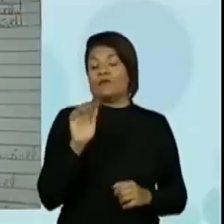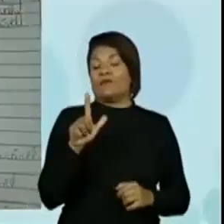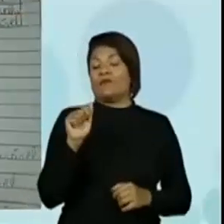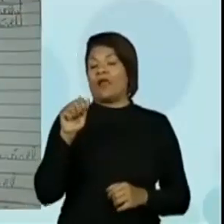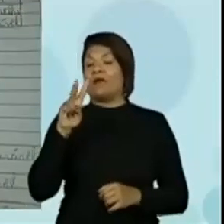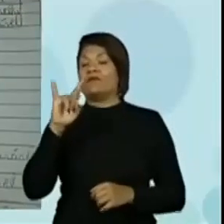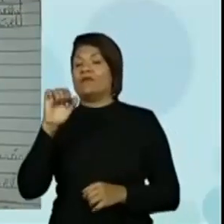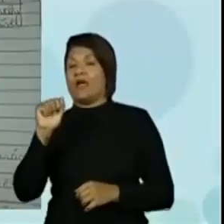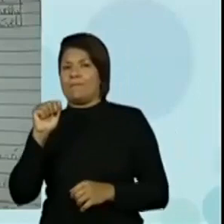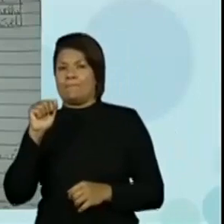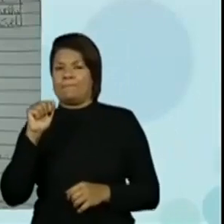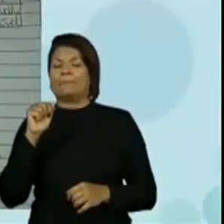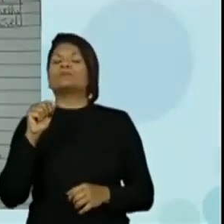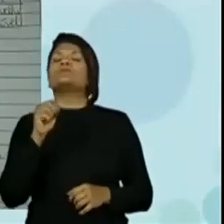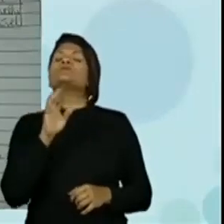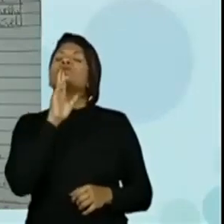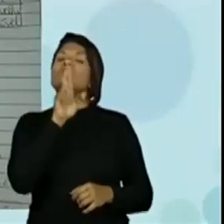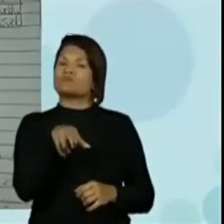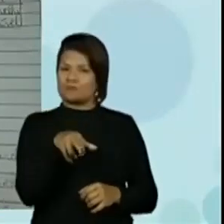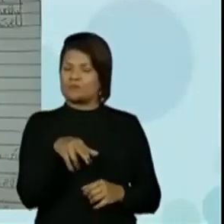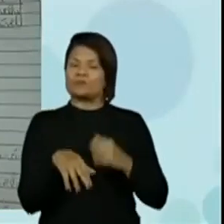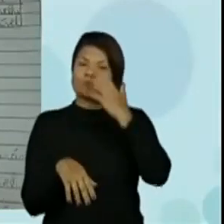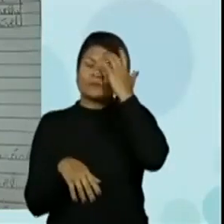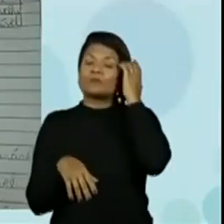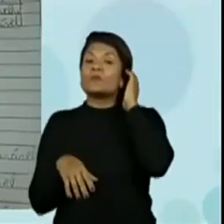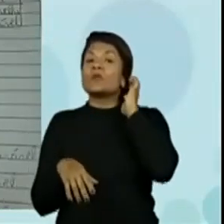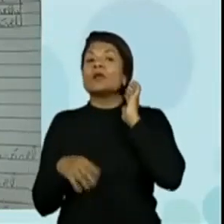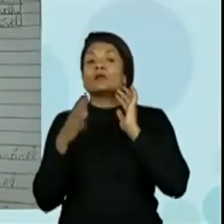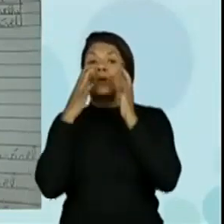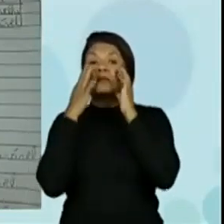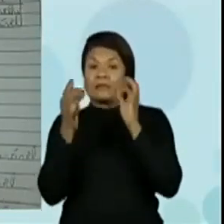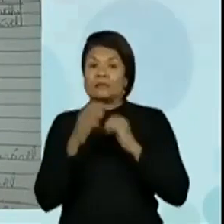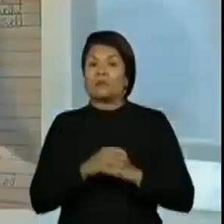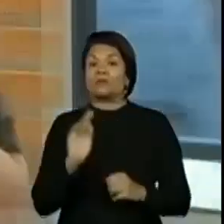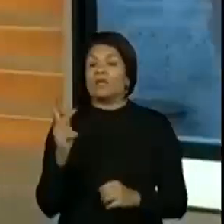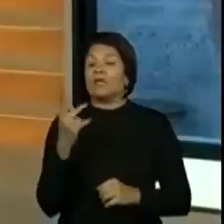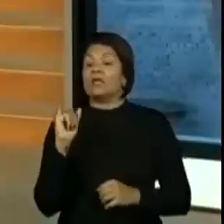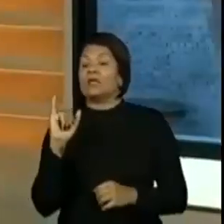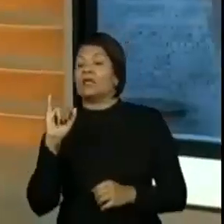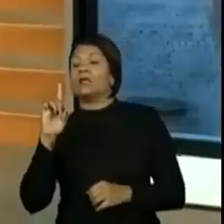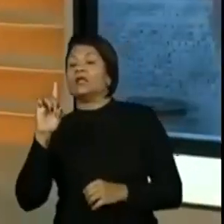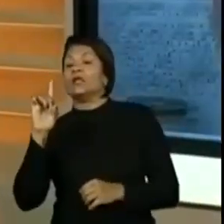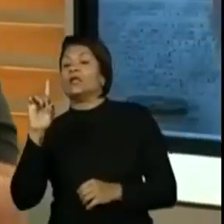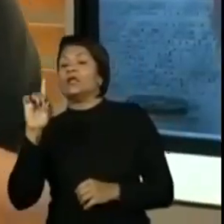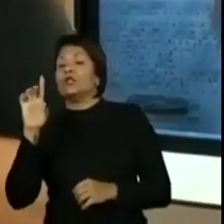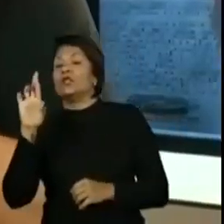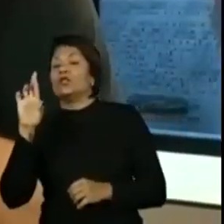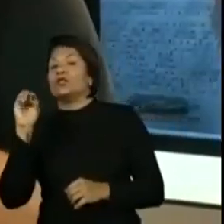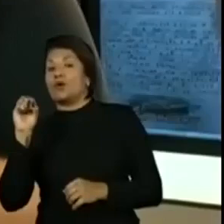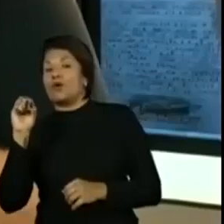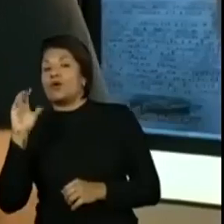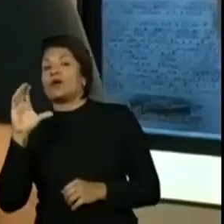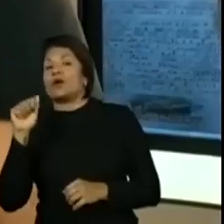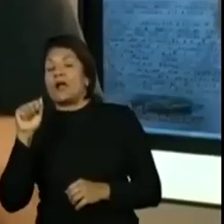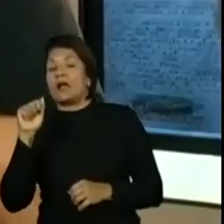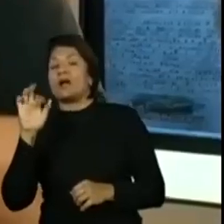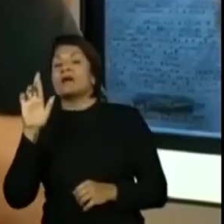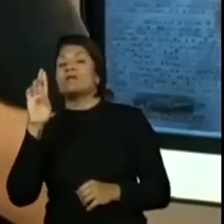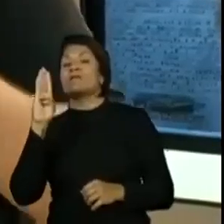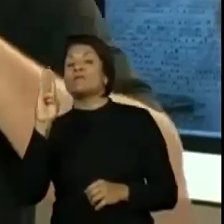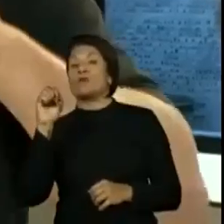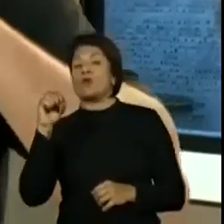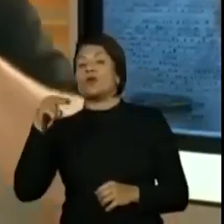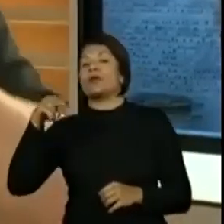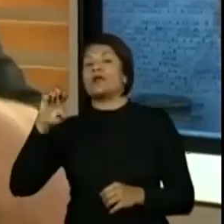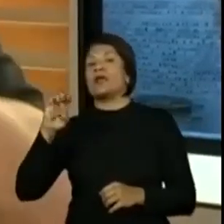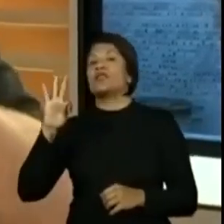essa resposta, vou construir aqui para vocês. Atenção aqui comigo. Hidrocarbonetos. Grandes mestres, o